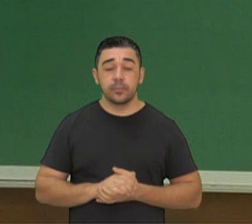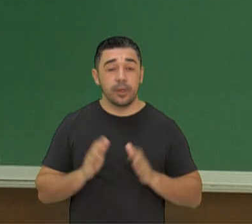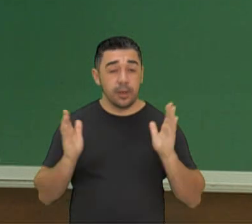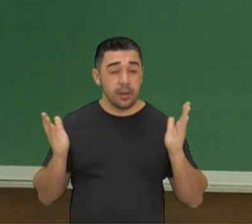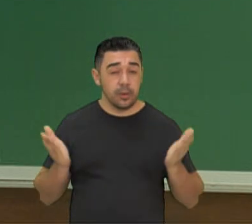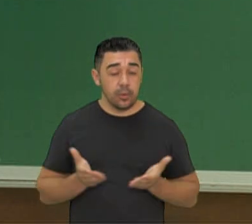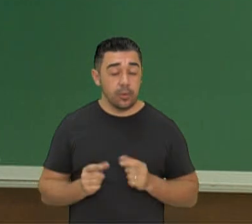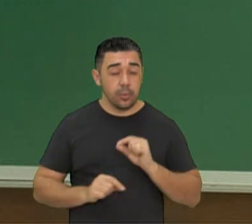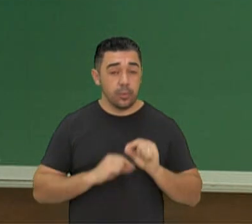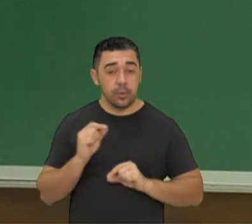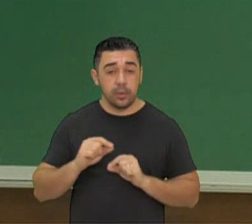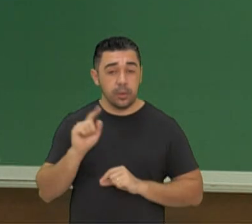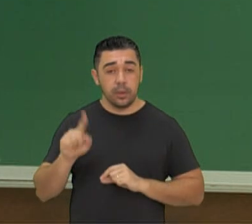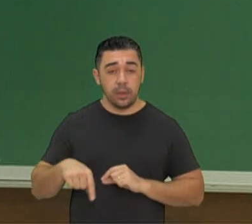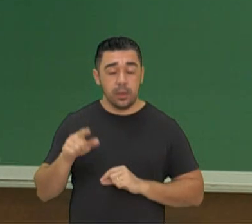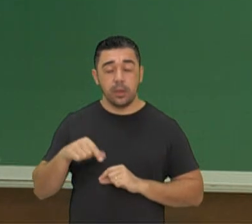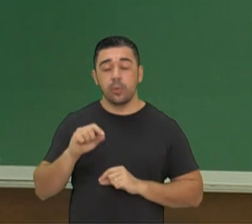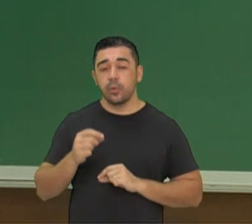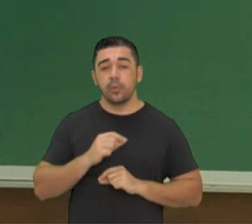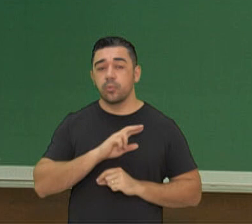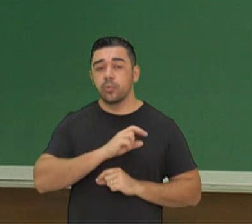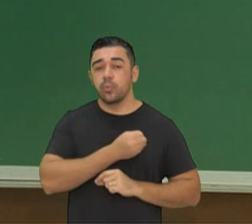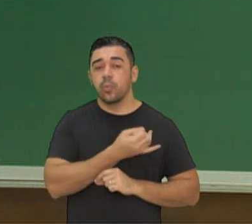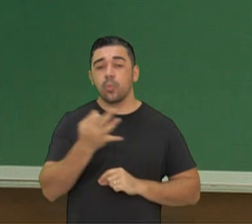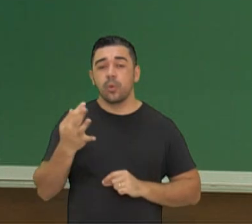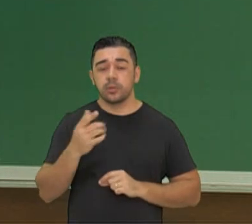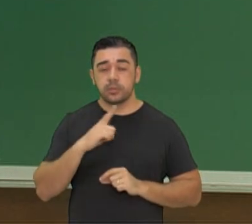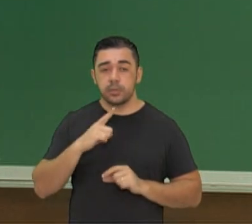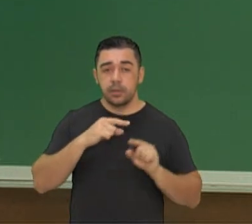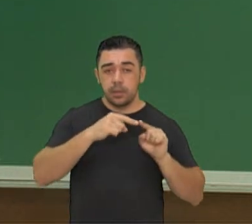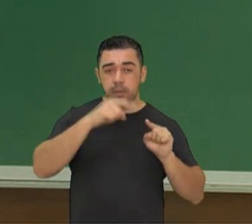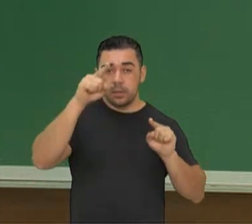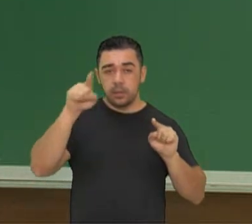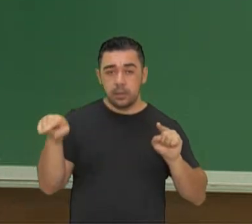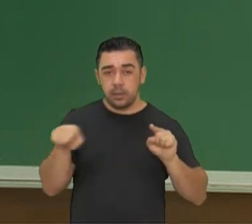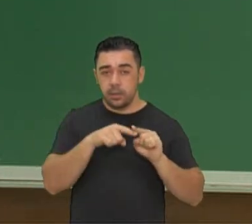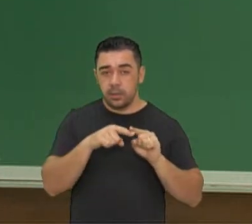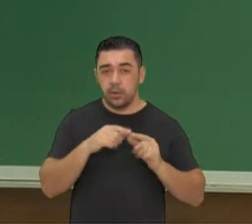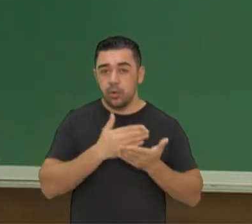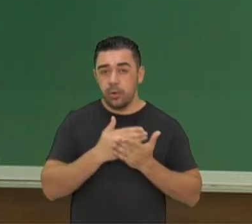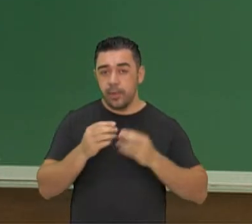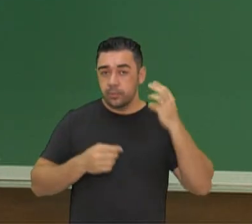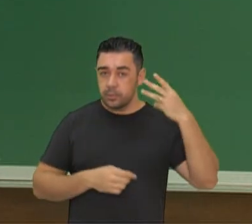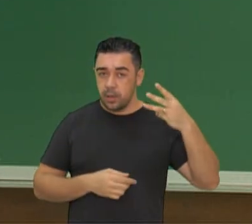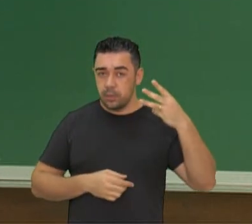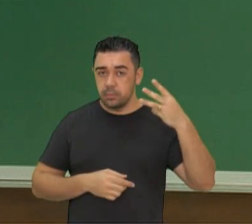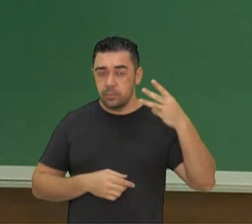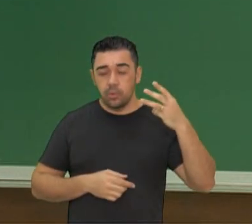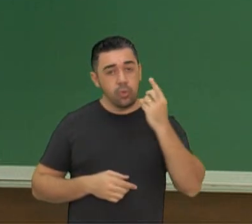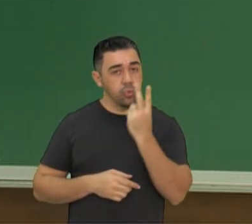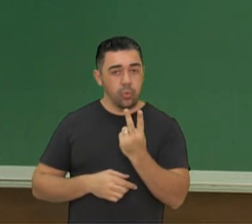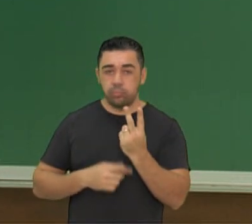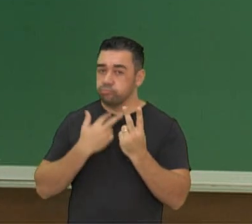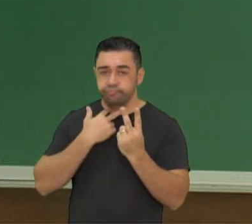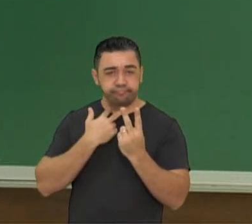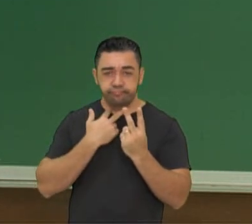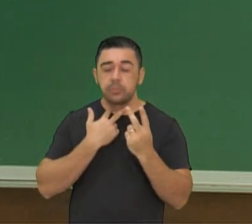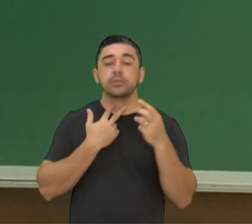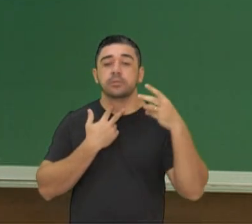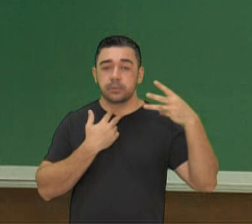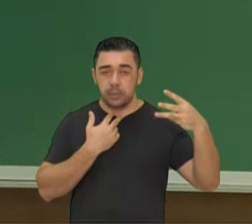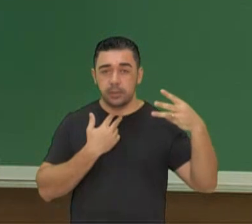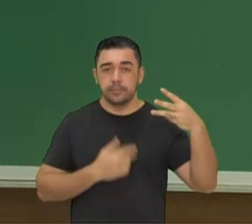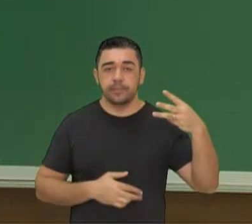Agora aqui, olha só, classificação dos polígonos de acordo com o número de lados. Veja, eu já começo no 3, porque menos que 3 eu não consigo fechar um polígono,